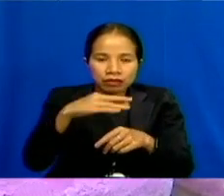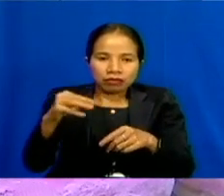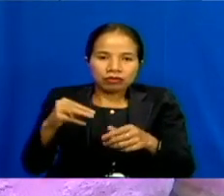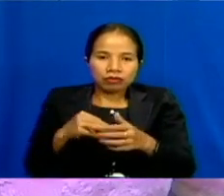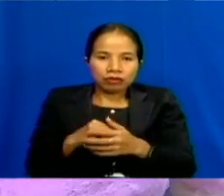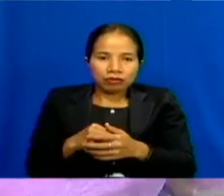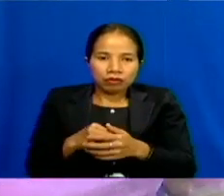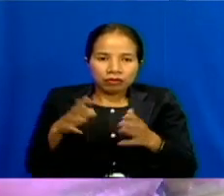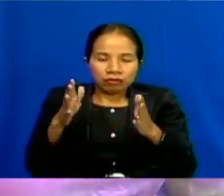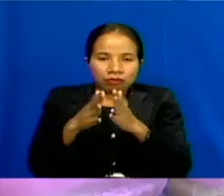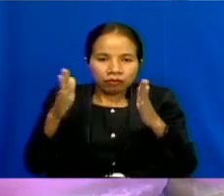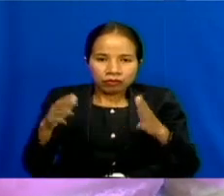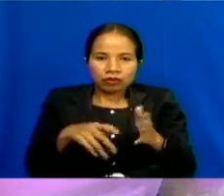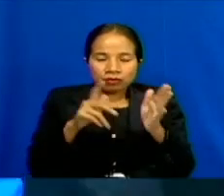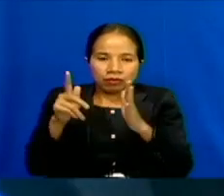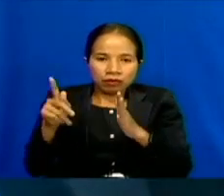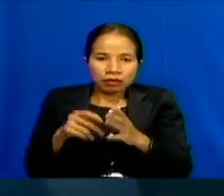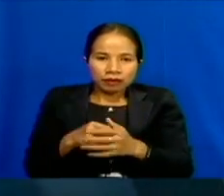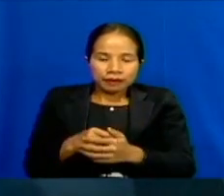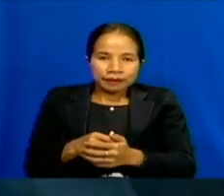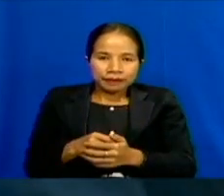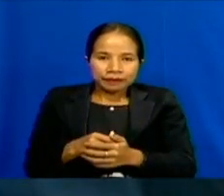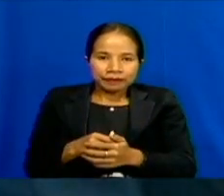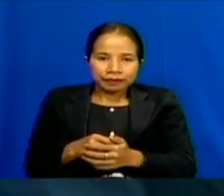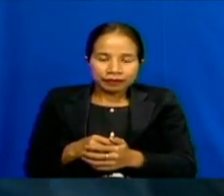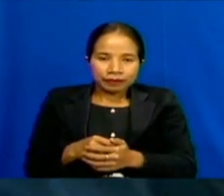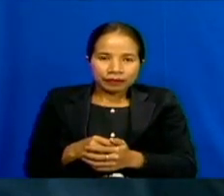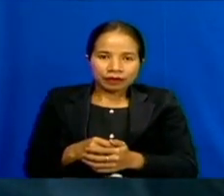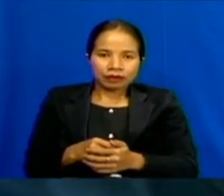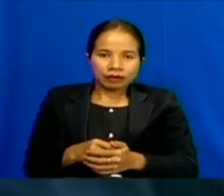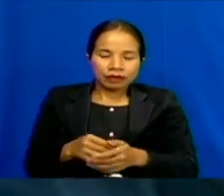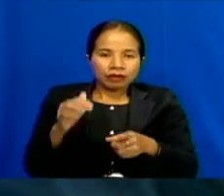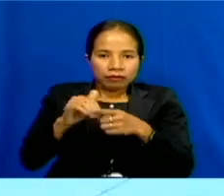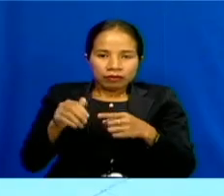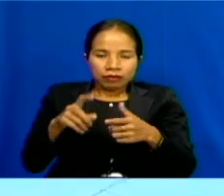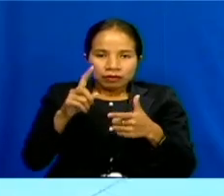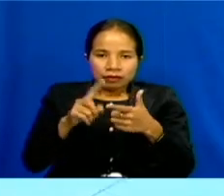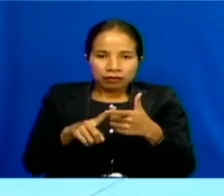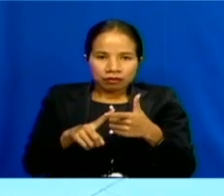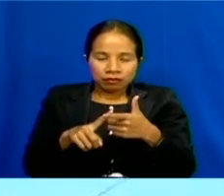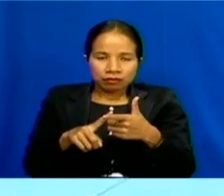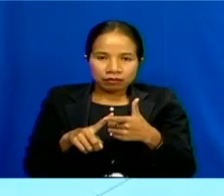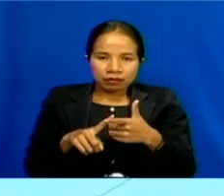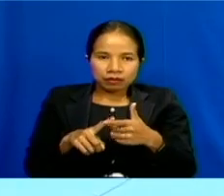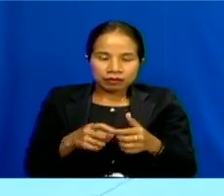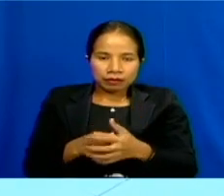Sira, competição plano negócio inovativo, facilidade incubação negócio no crédito